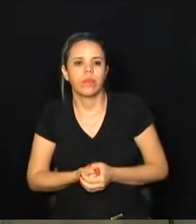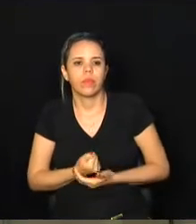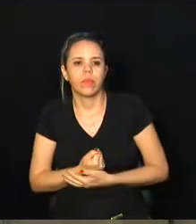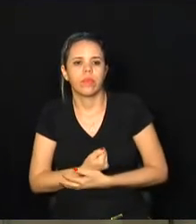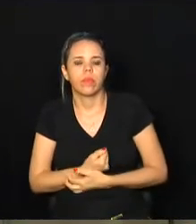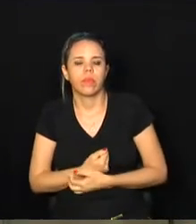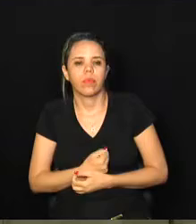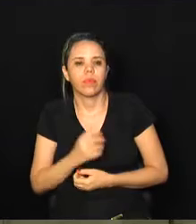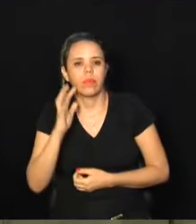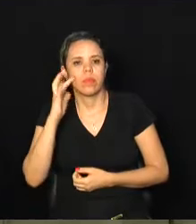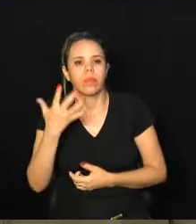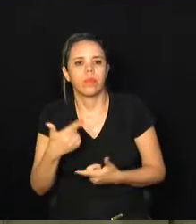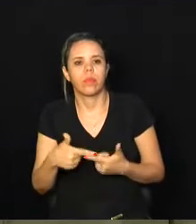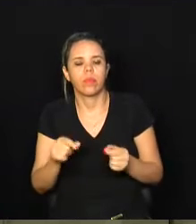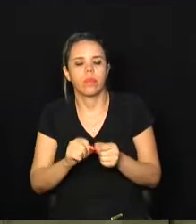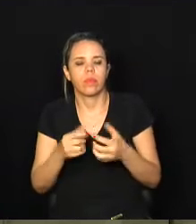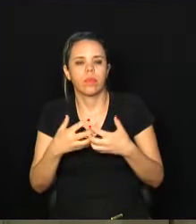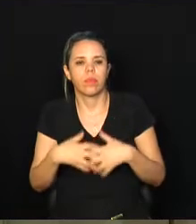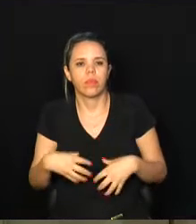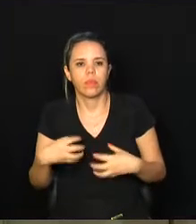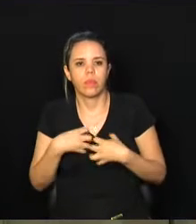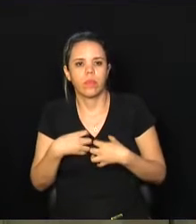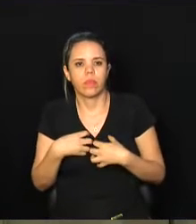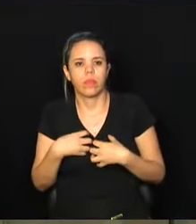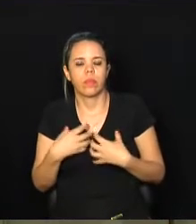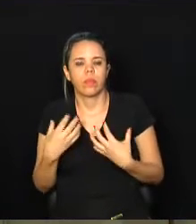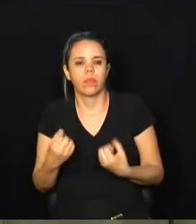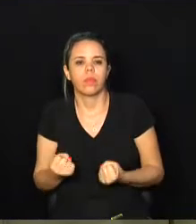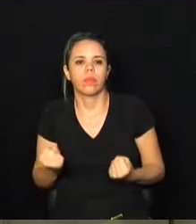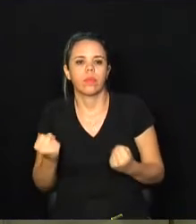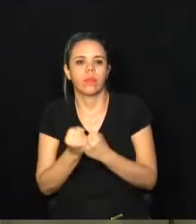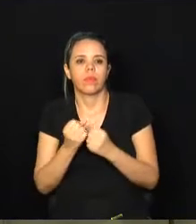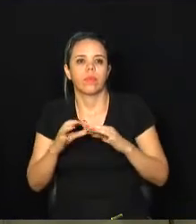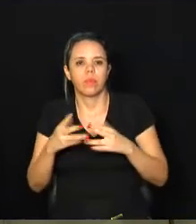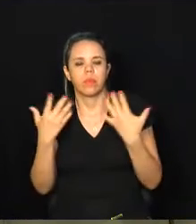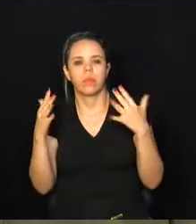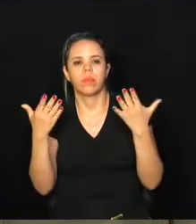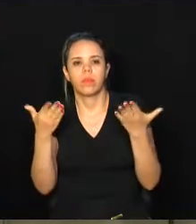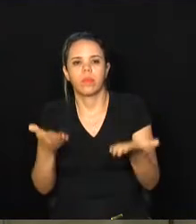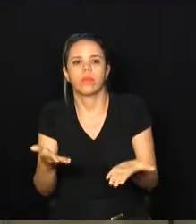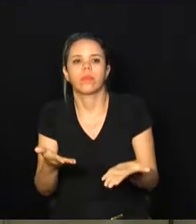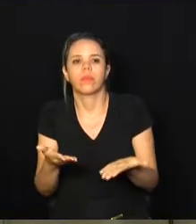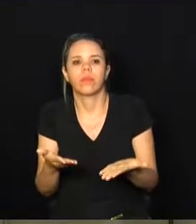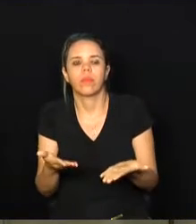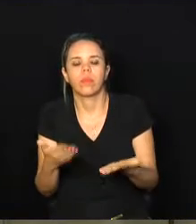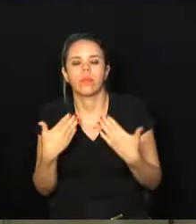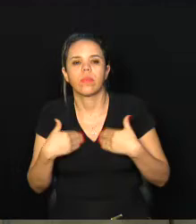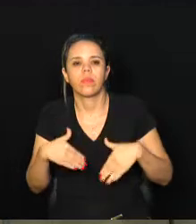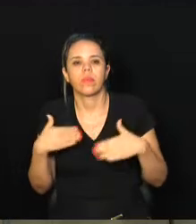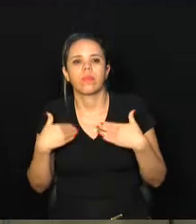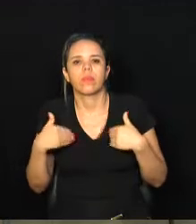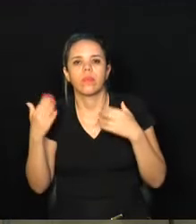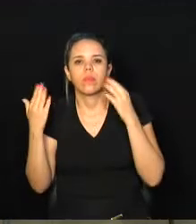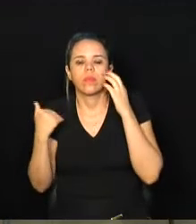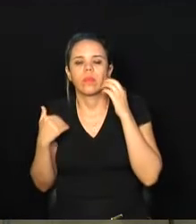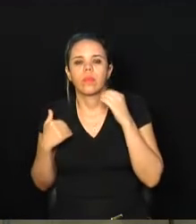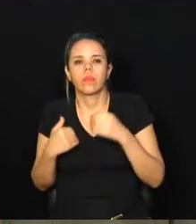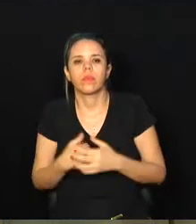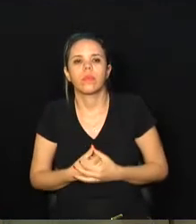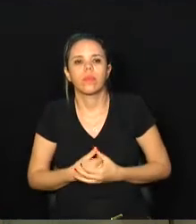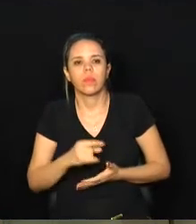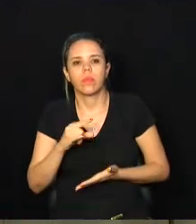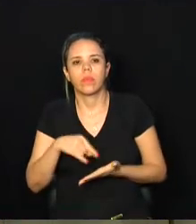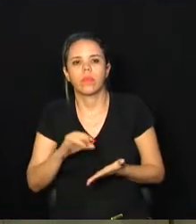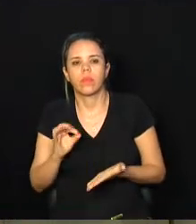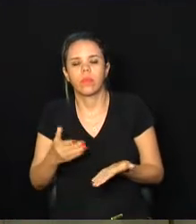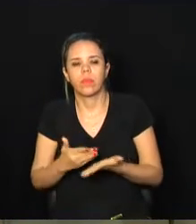aí eu resolvi fazer alguma coisa e me senti super acolhida por todos, parabenizo, fico tranquila sabendo que essa questão do checklist deu